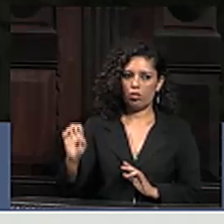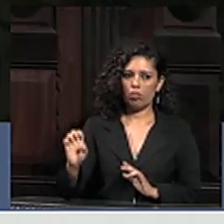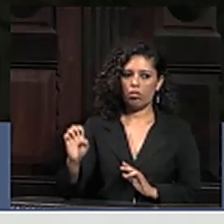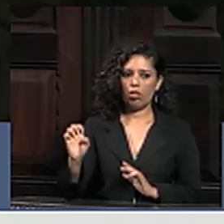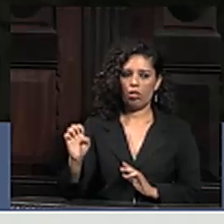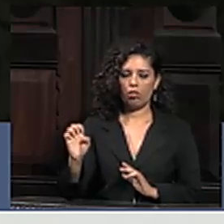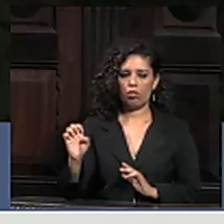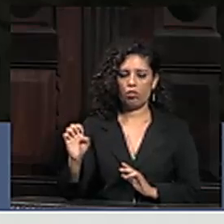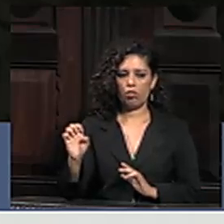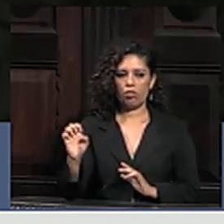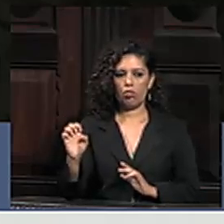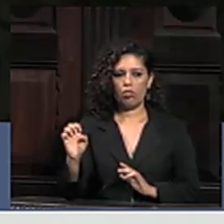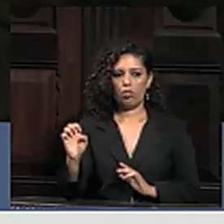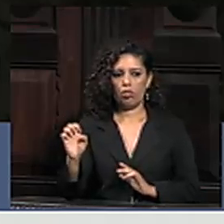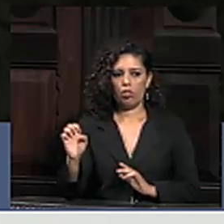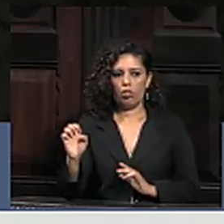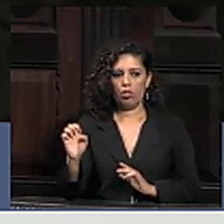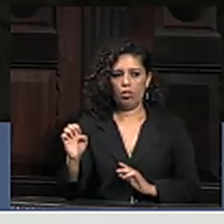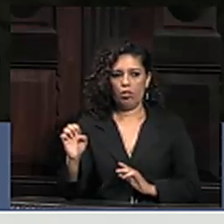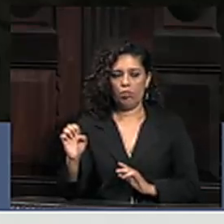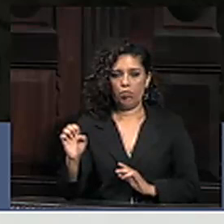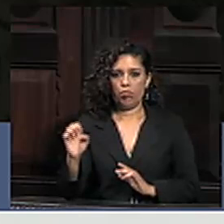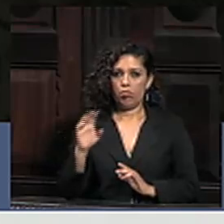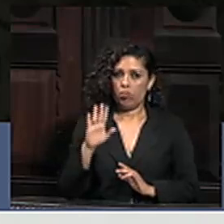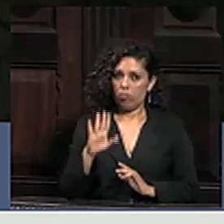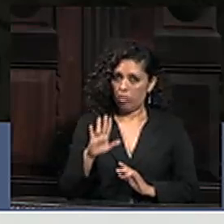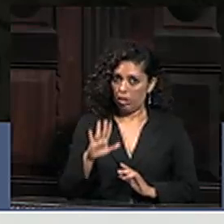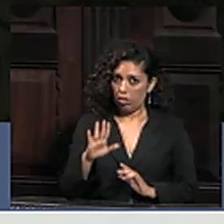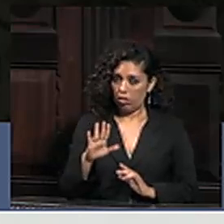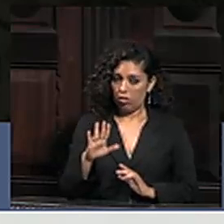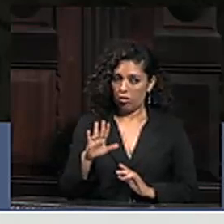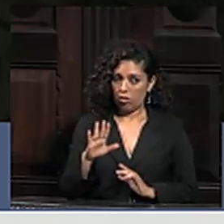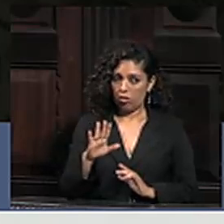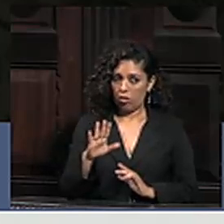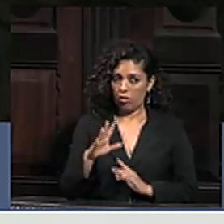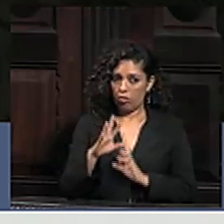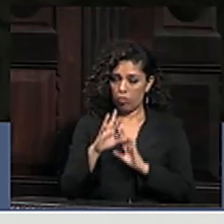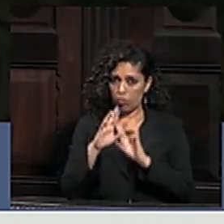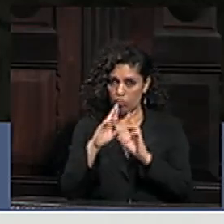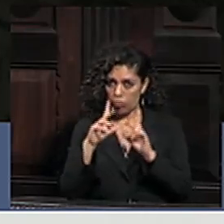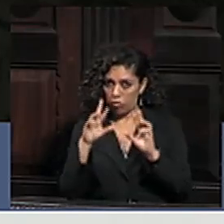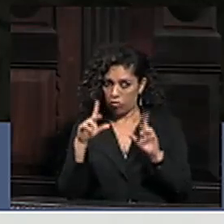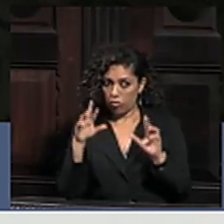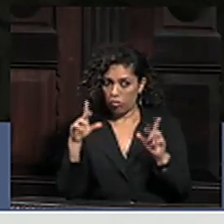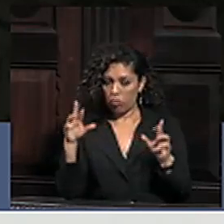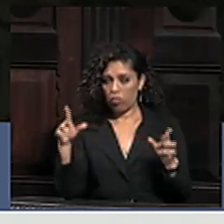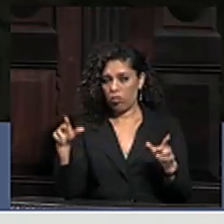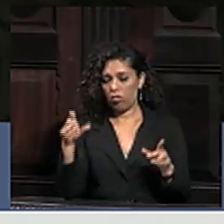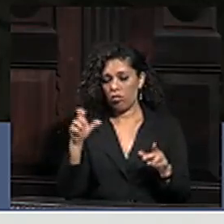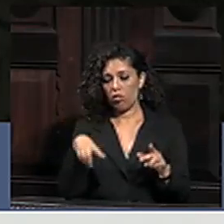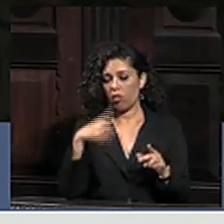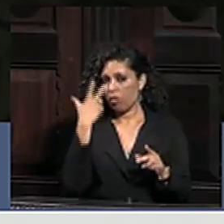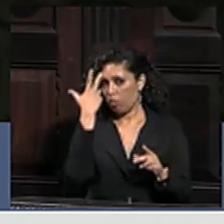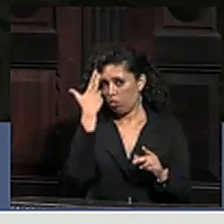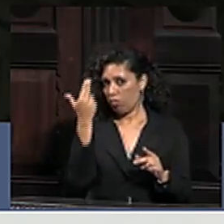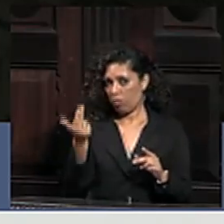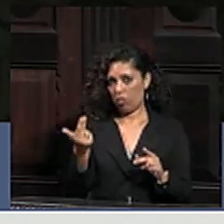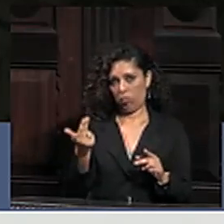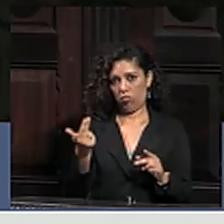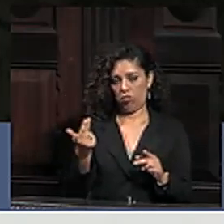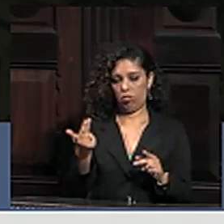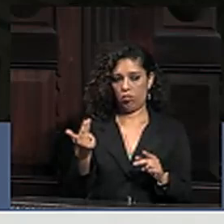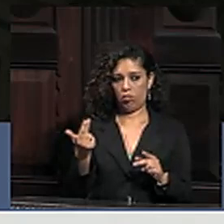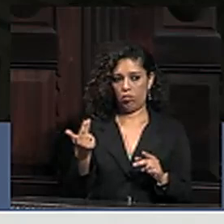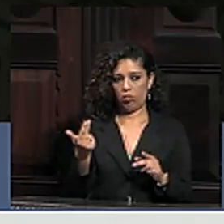Considero que a diversidade está dentro de um conjunto maior, que é